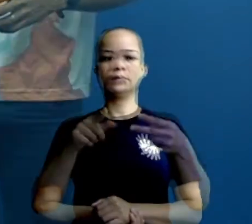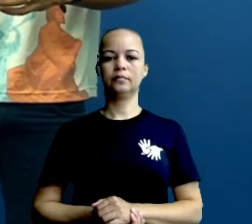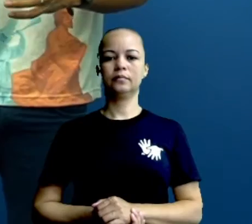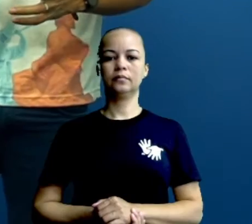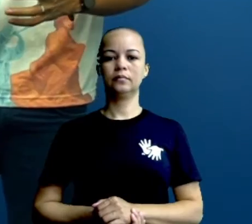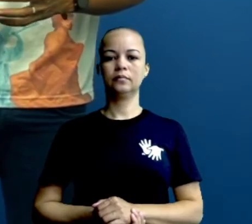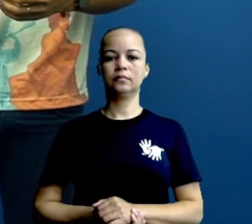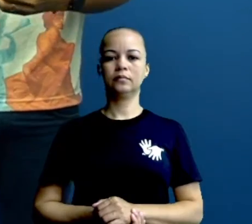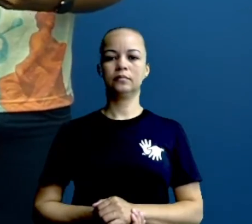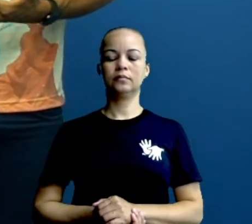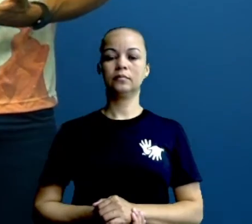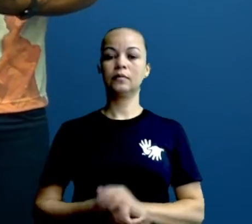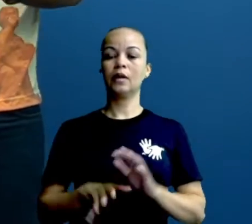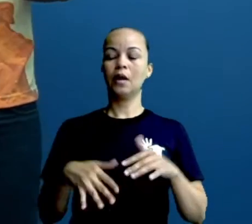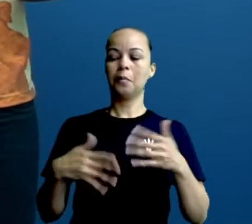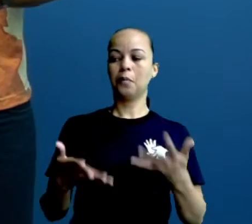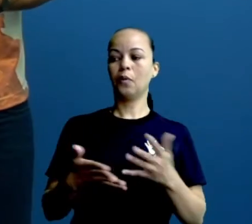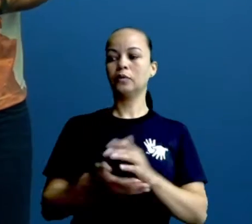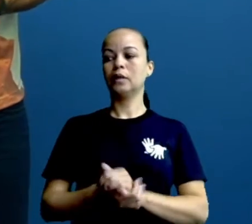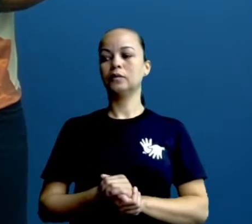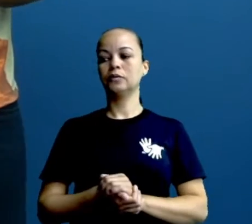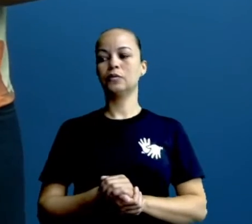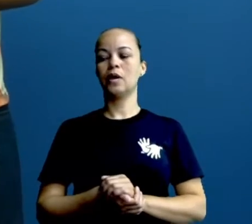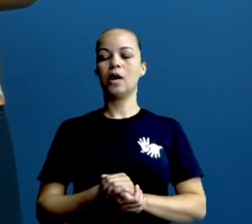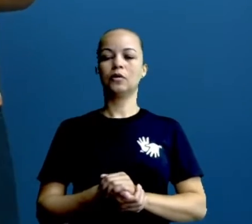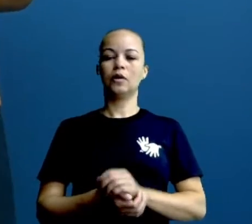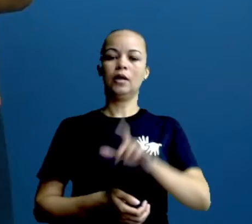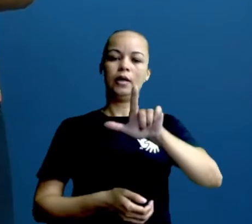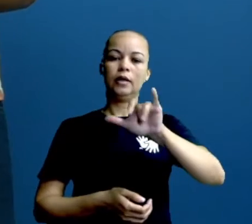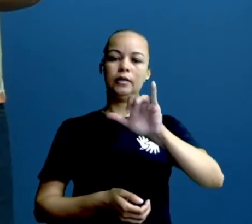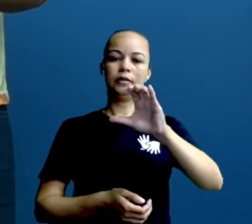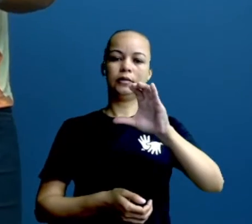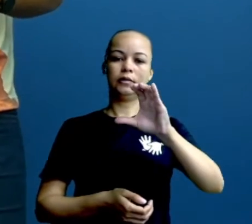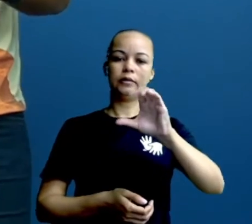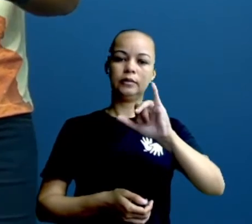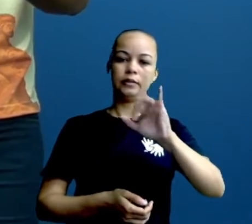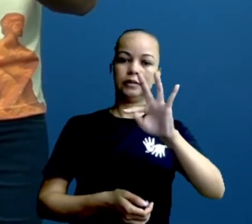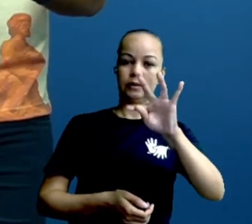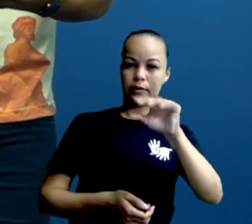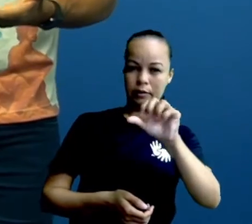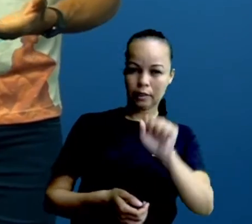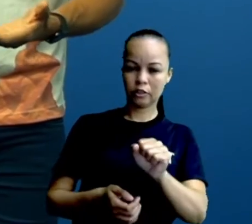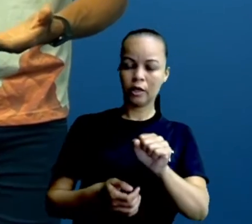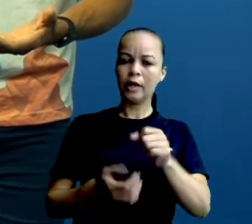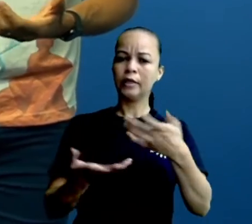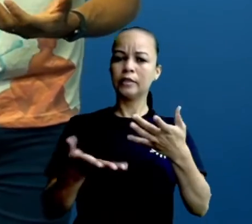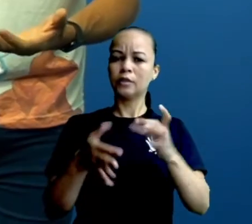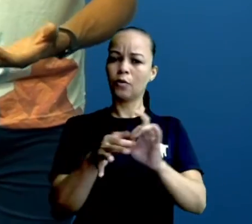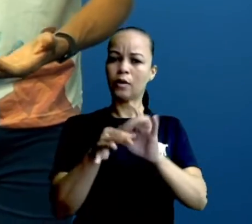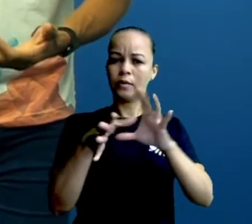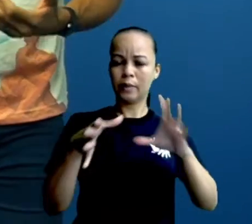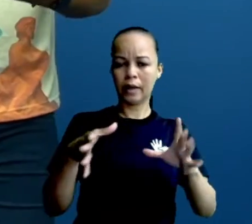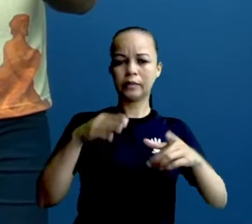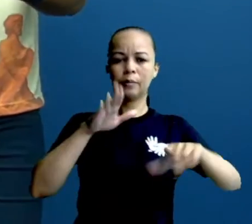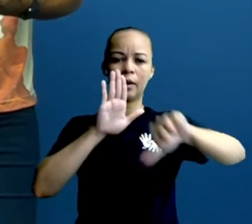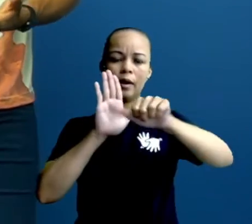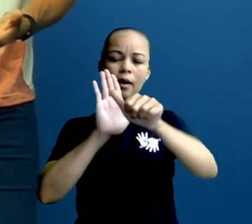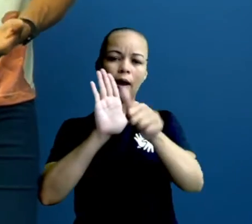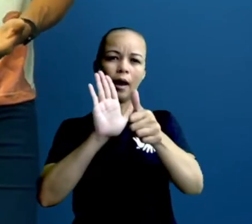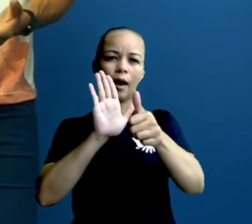ilícitas. Portanto, as drogas lícitas são aquelas que são então liberadas pelas nossas leis,